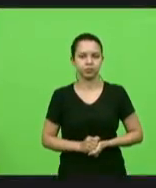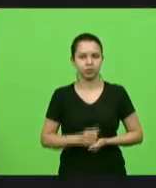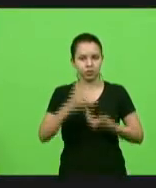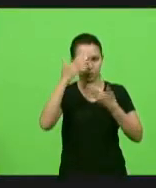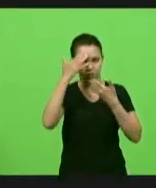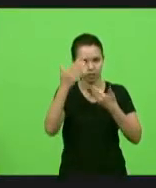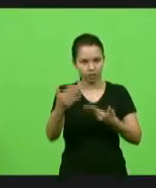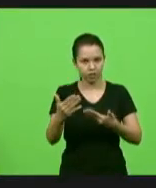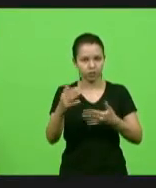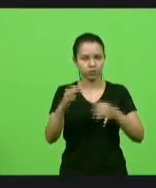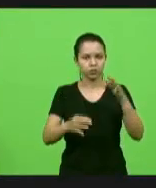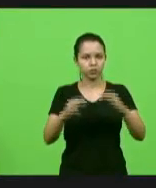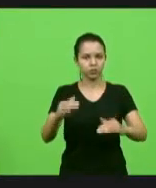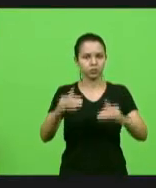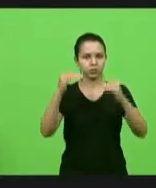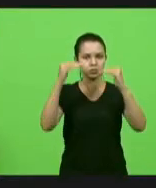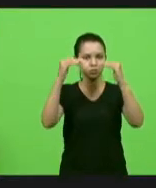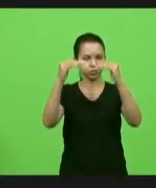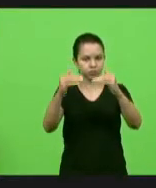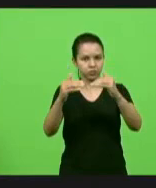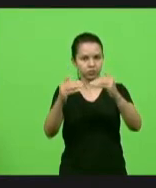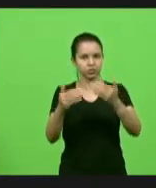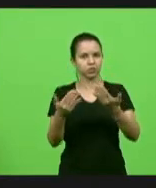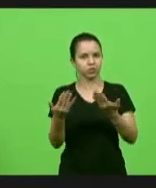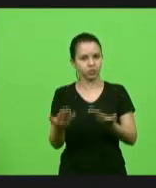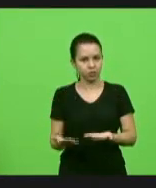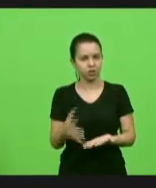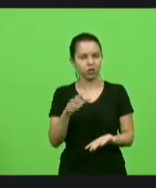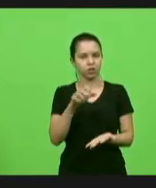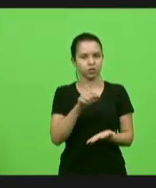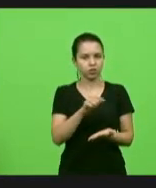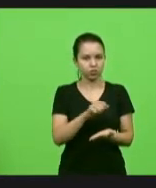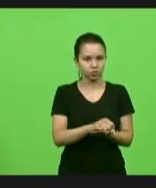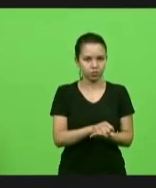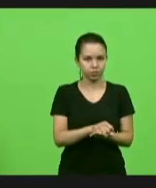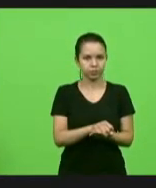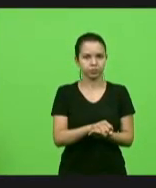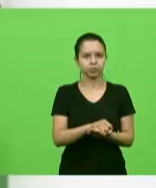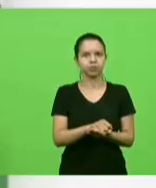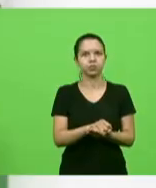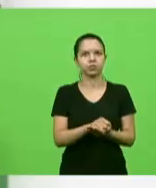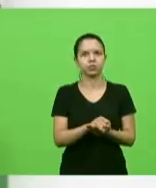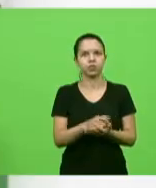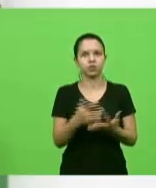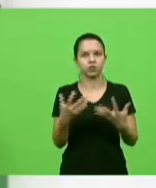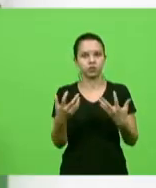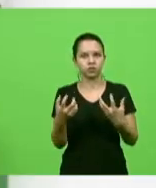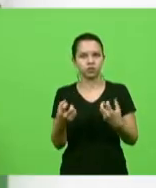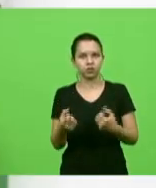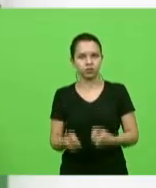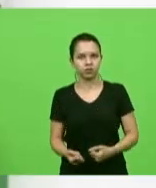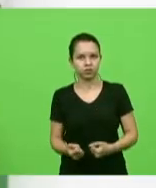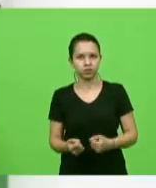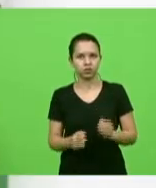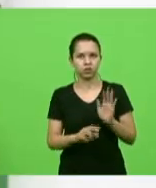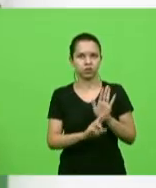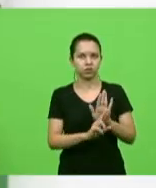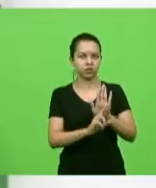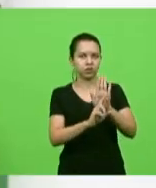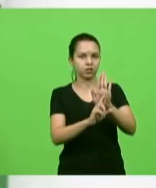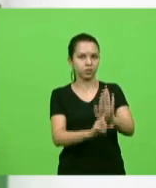obrigados embargador zanelato vossa excelência então para filho de registros recebe a